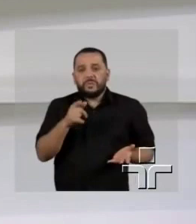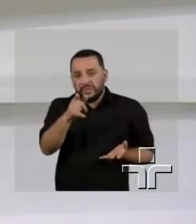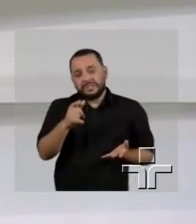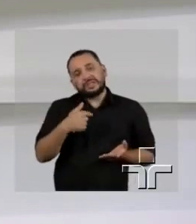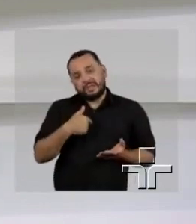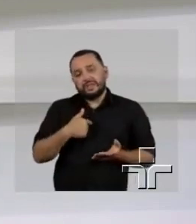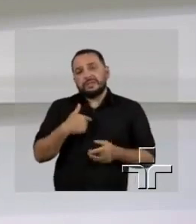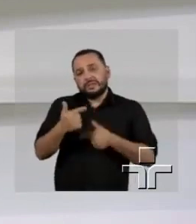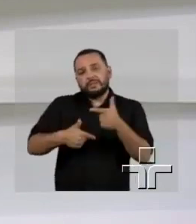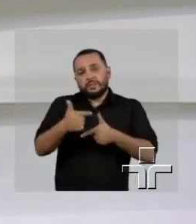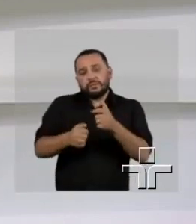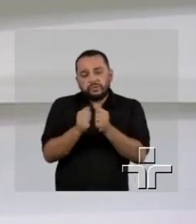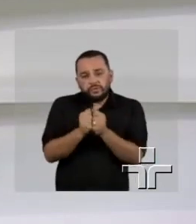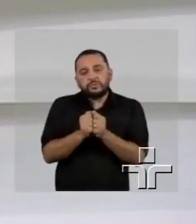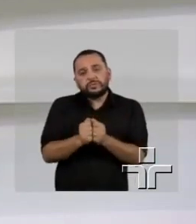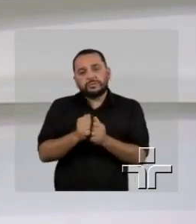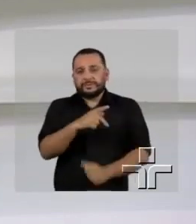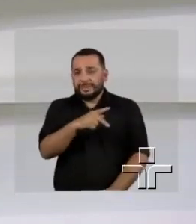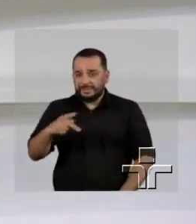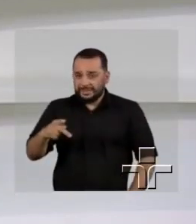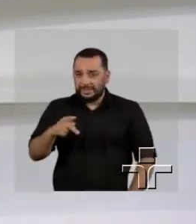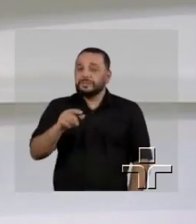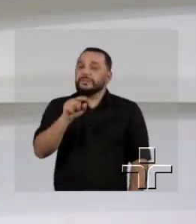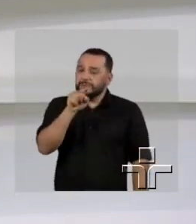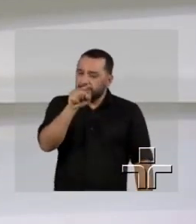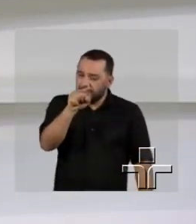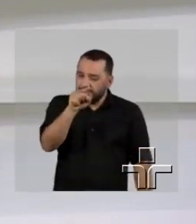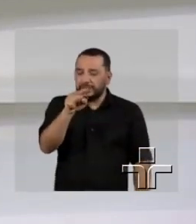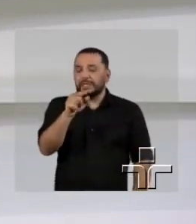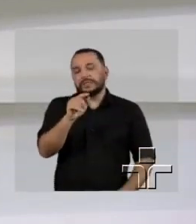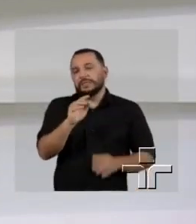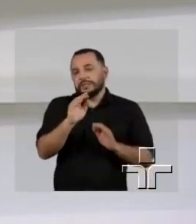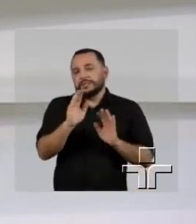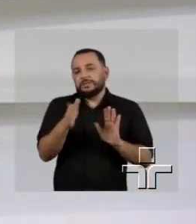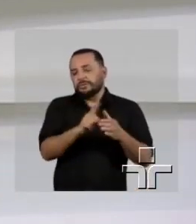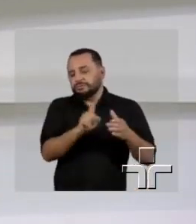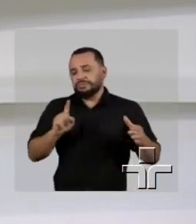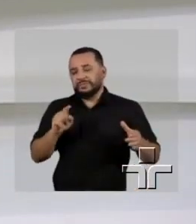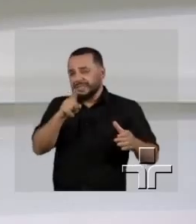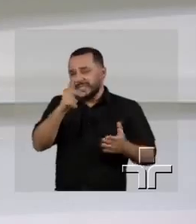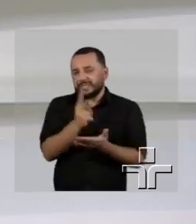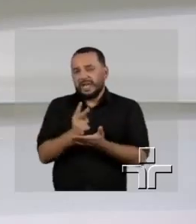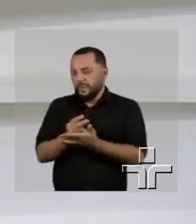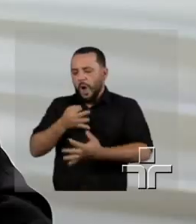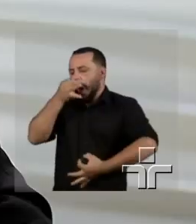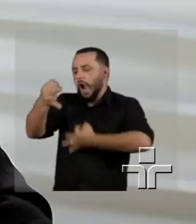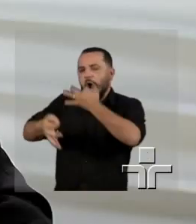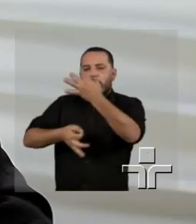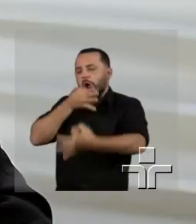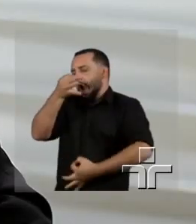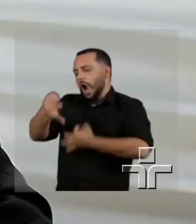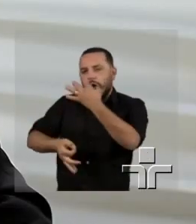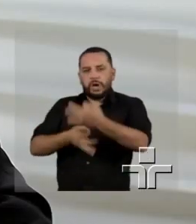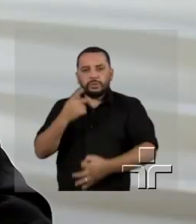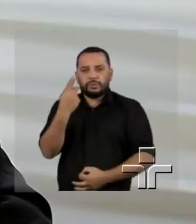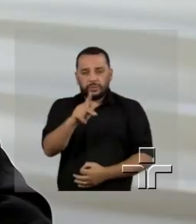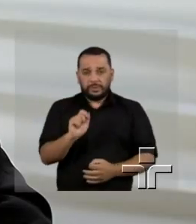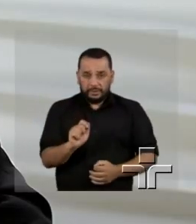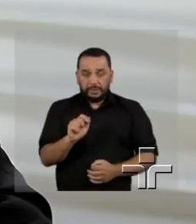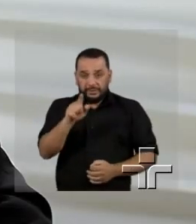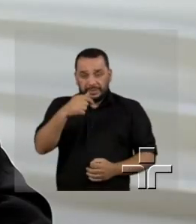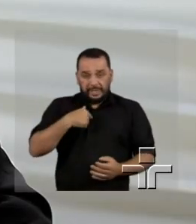alguns casos, né? E o que chama atenção, o que chamou a atenção talvez tenha sido a maneira, a forma, os